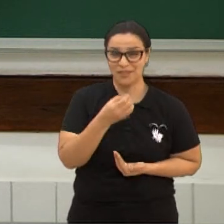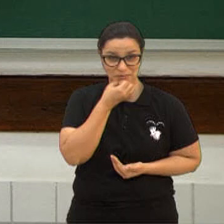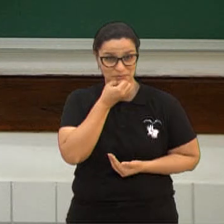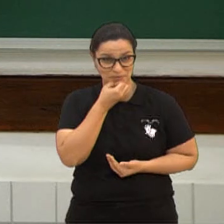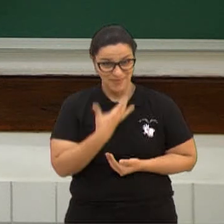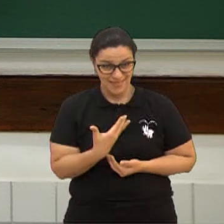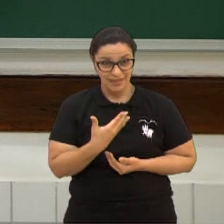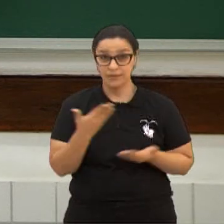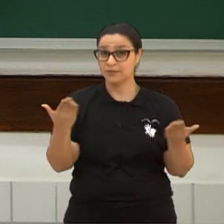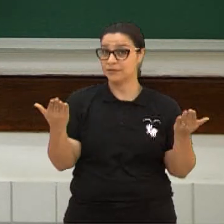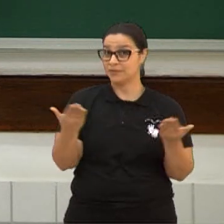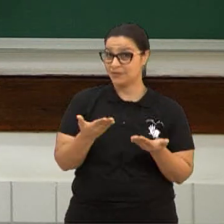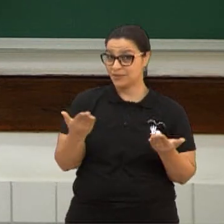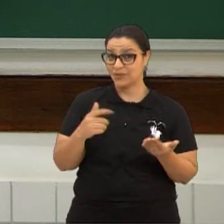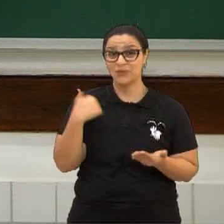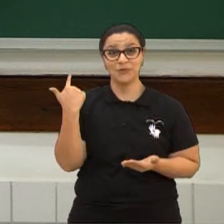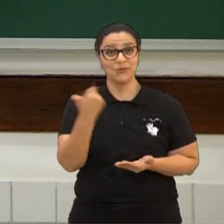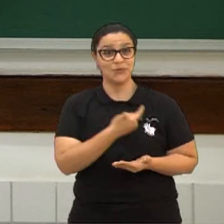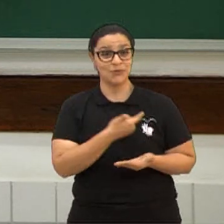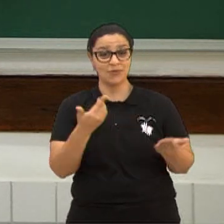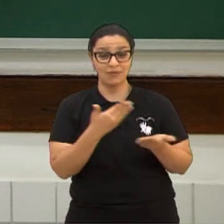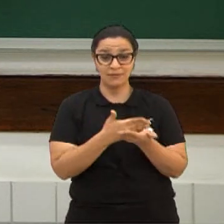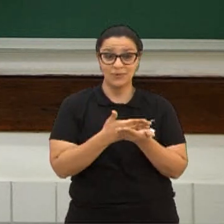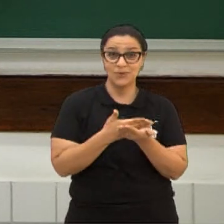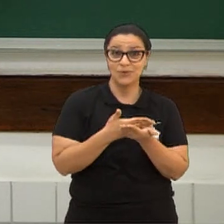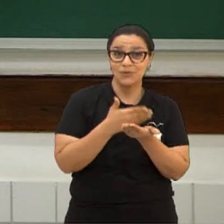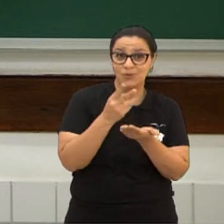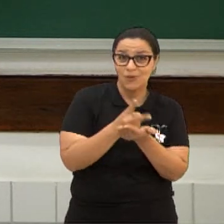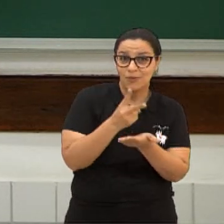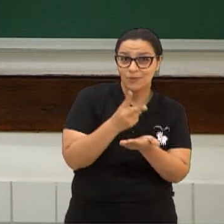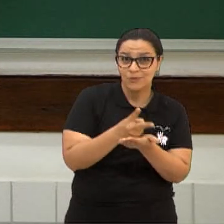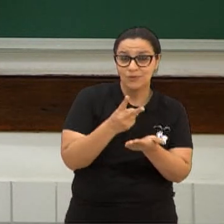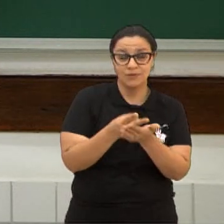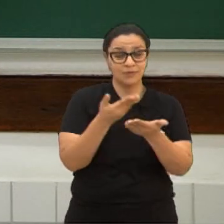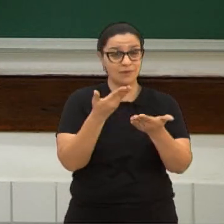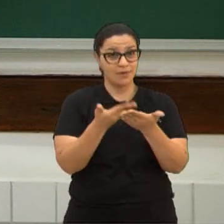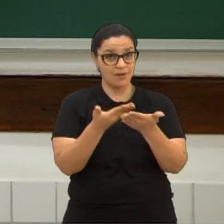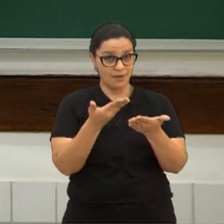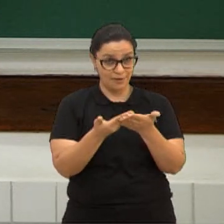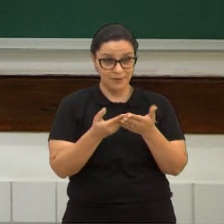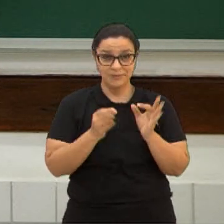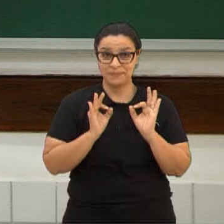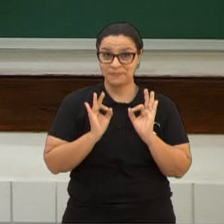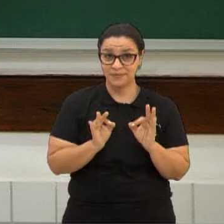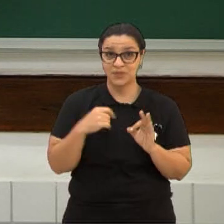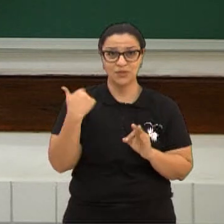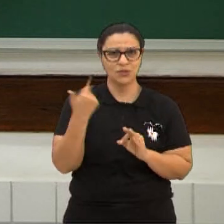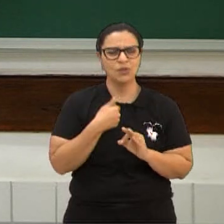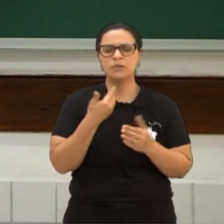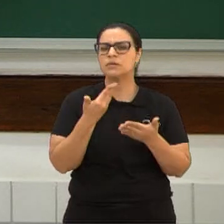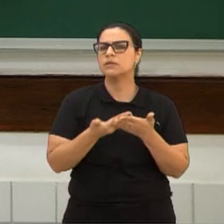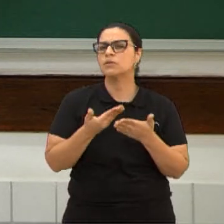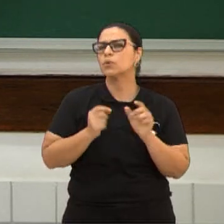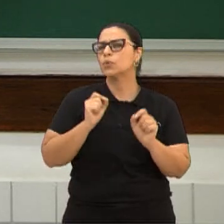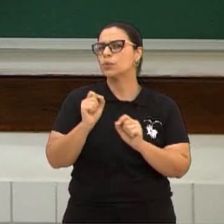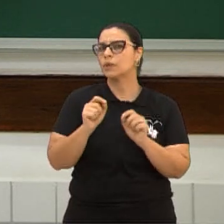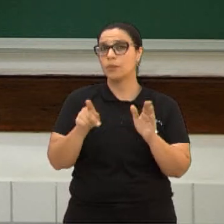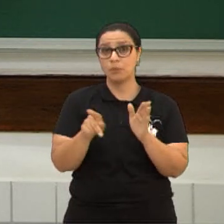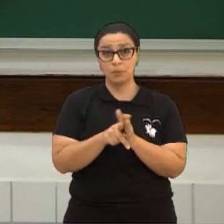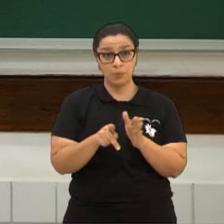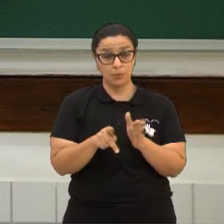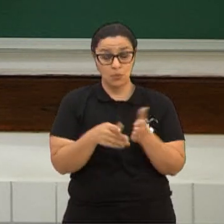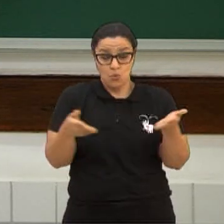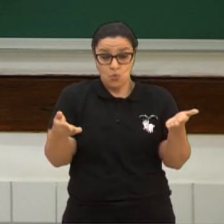bem? Hoje vamos dar continuidade à nossa aula. Estamos trabalhando